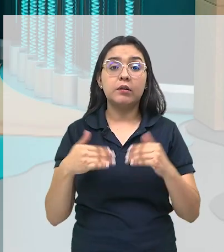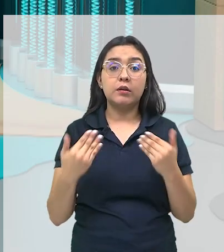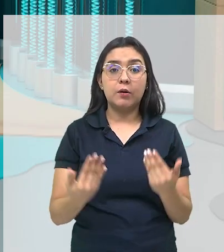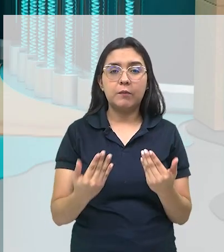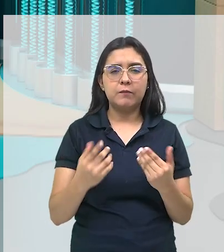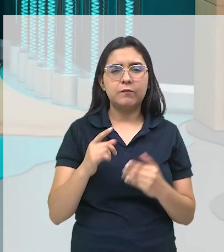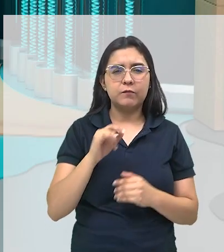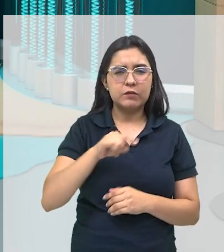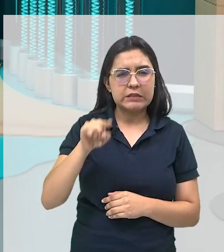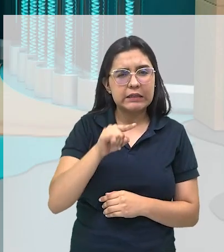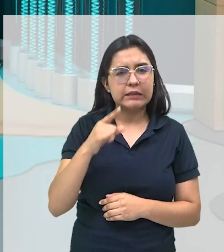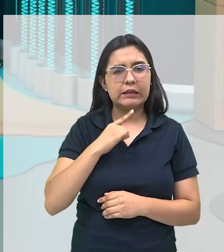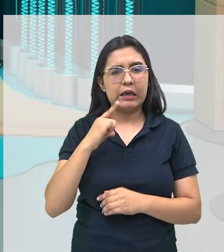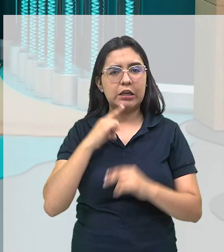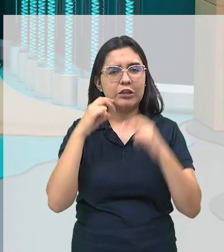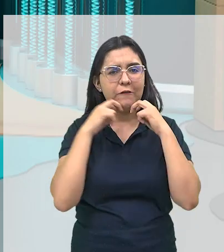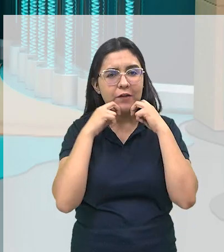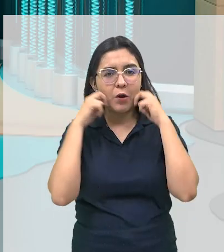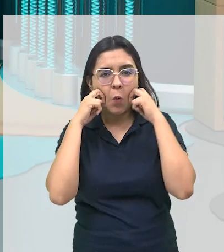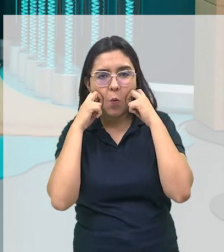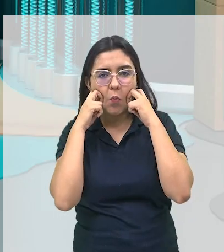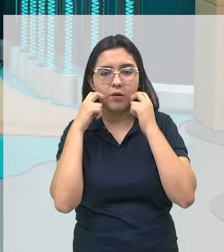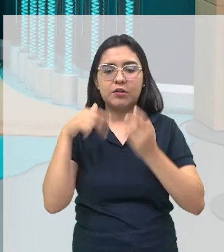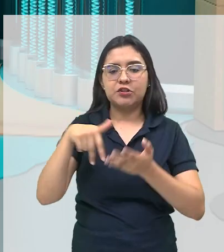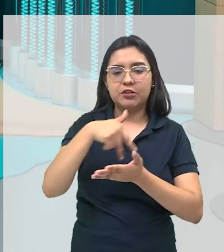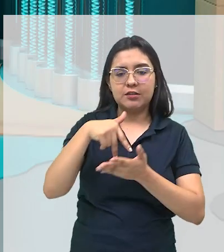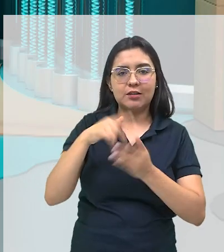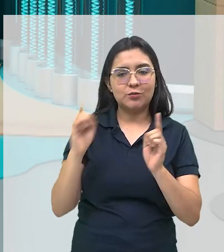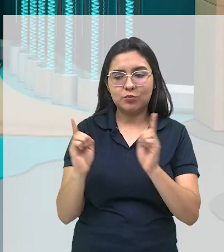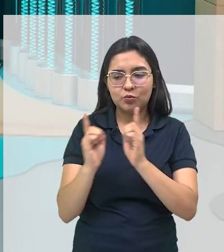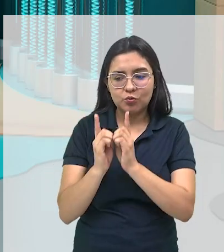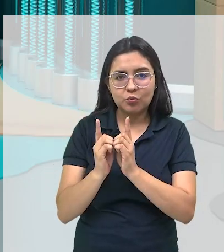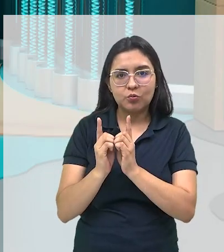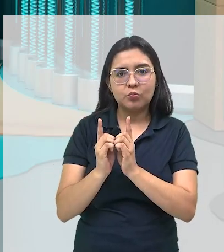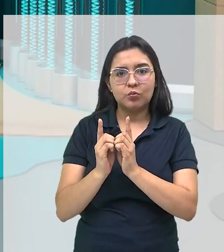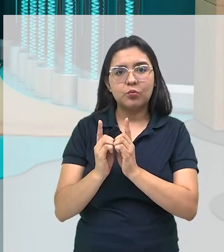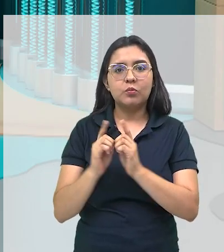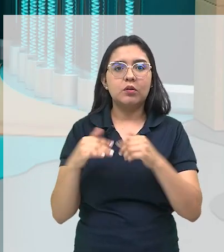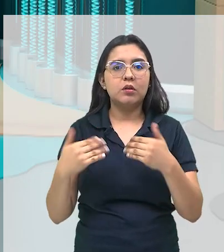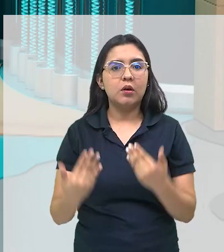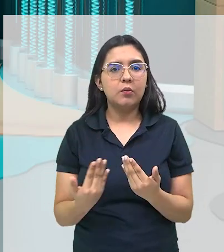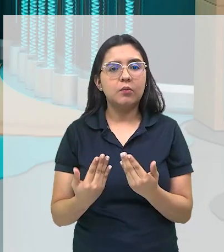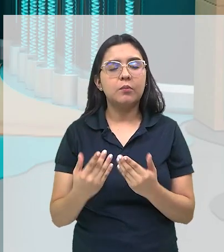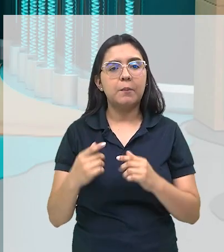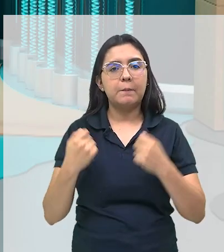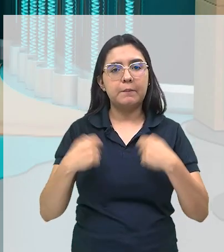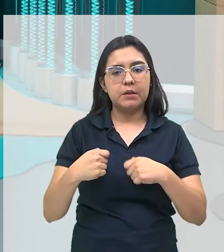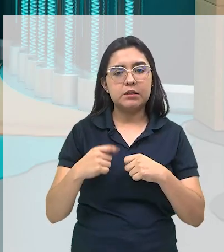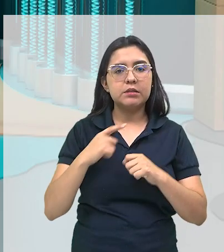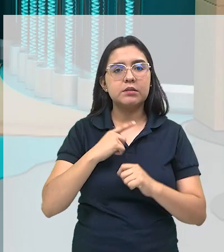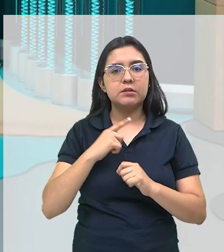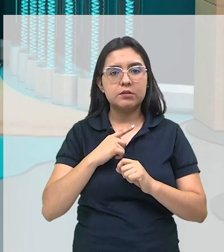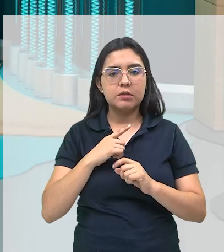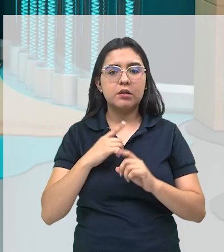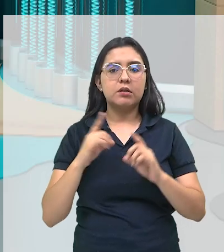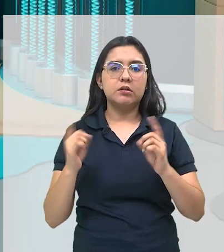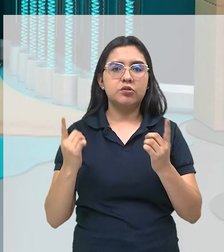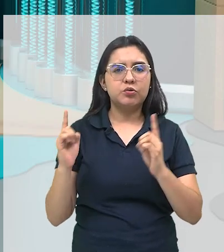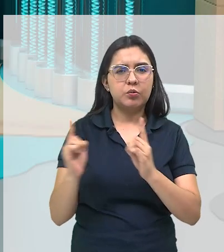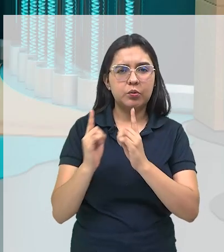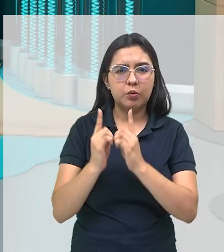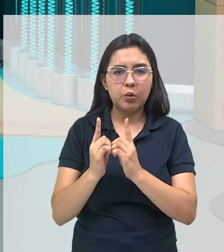perder aquela timidez de dançar junto com alguém. Quando você precisa se unir com uma pessoa, né,